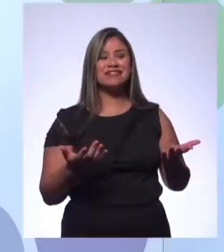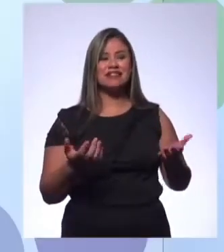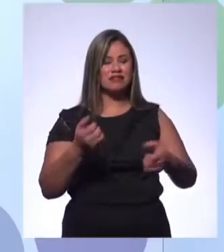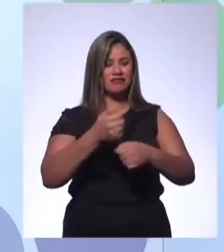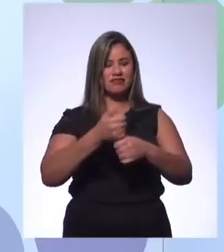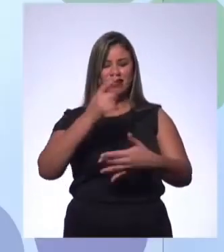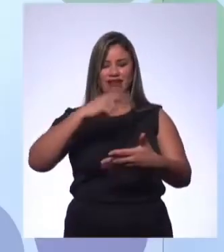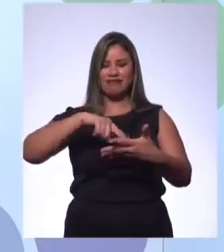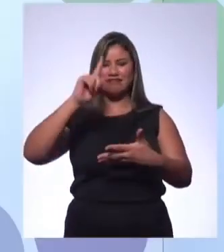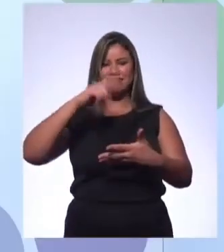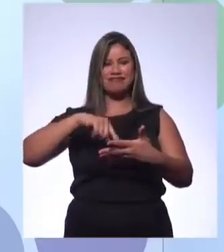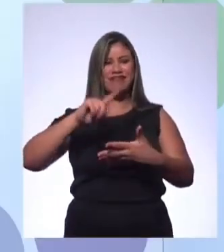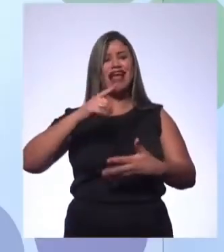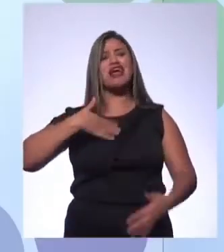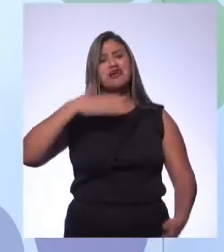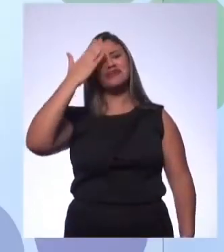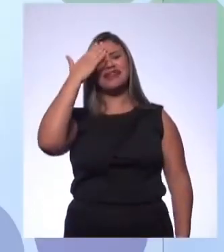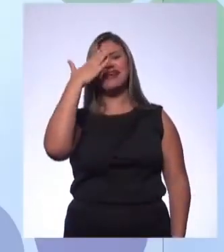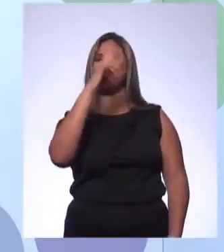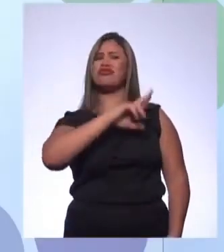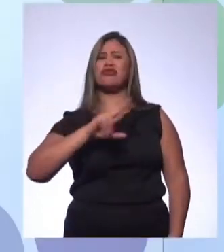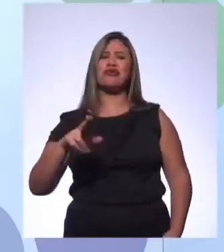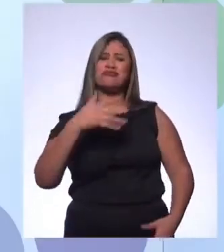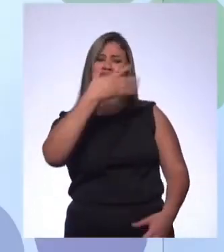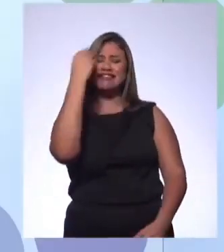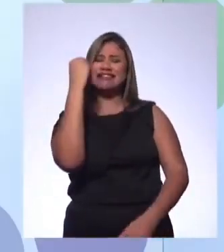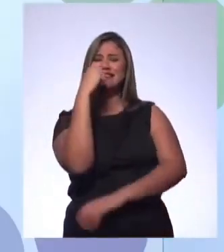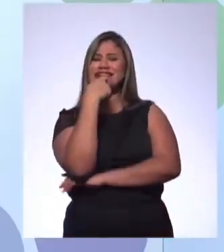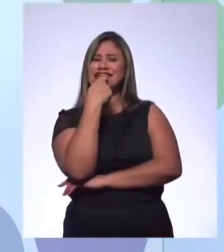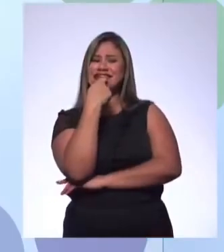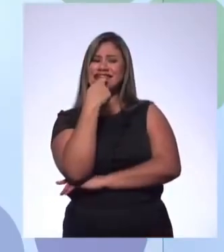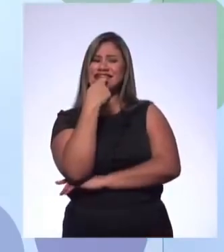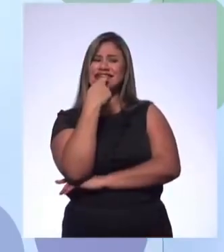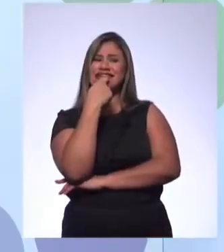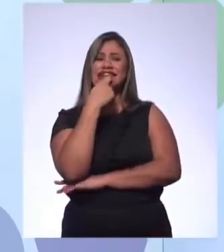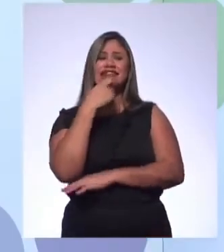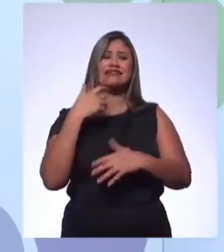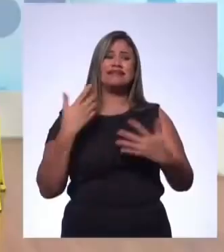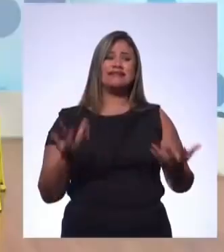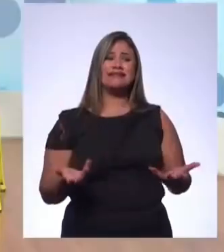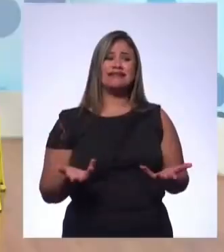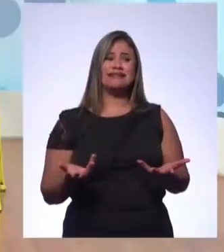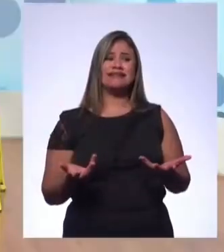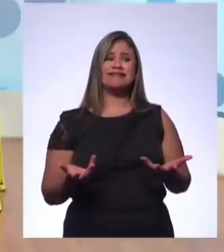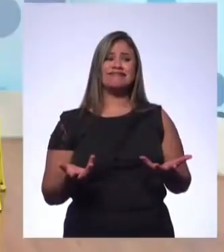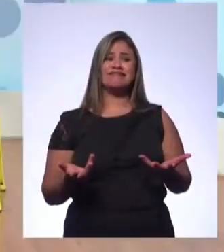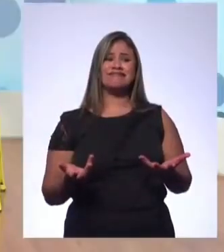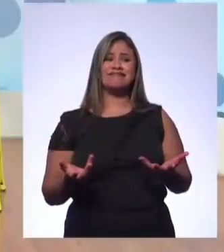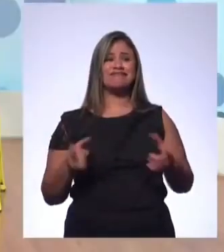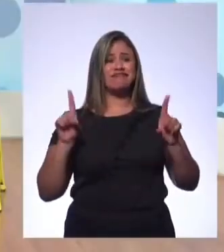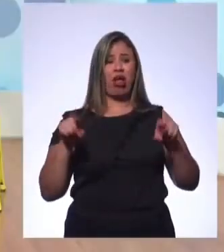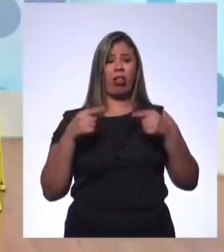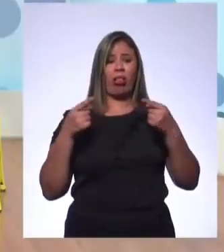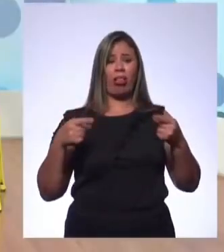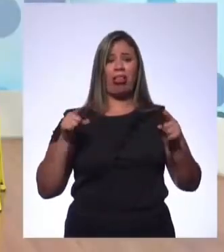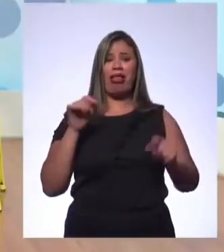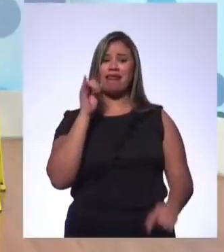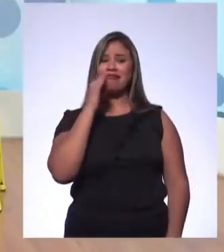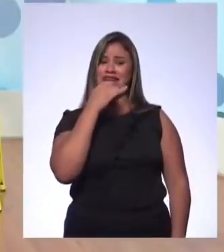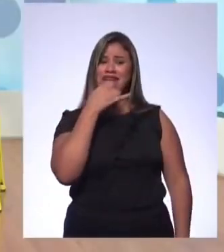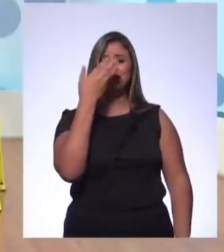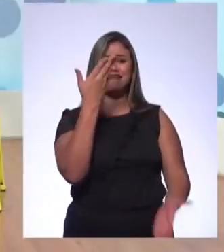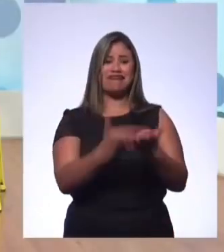conseguindo responder. Eu sei quem é, mas não estou lembrando o nome, que foi aquela que você contou. Isso, Eu sei. mais um. É o rei, eu Aí. esqueci o nome. Eu sei quem